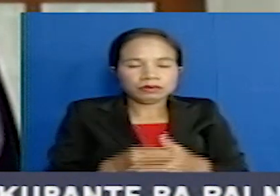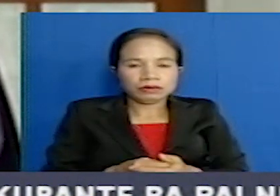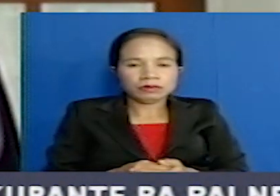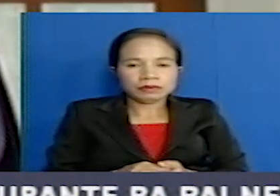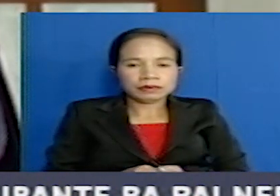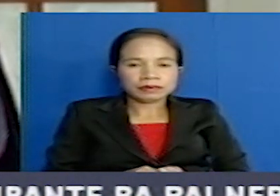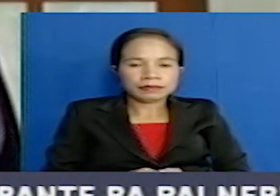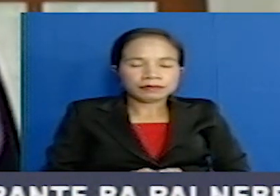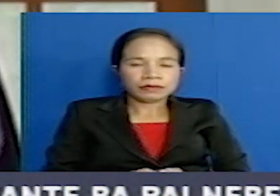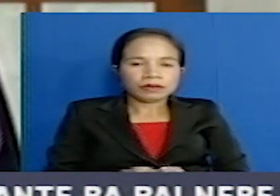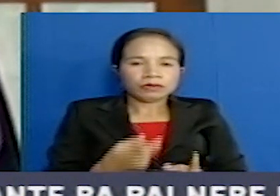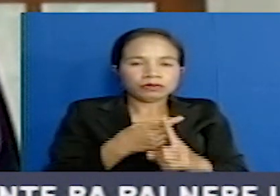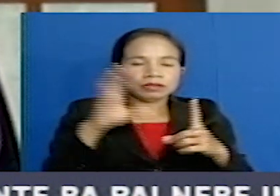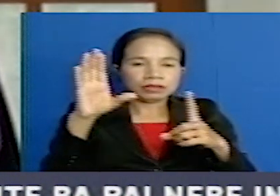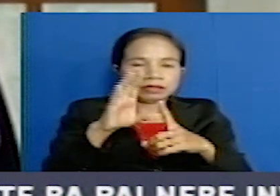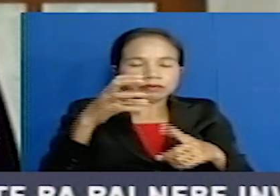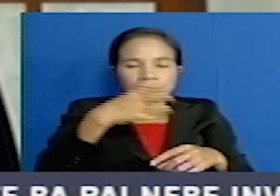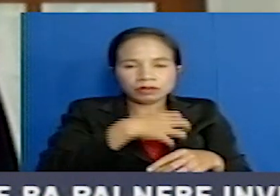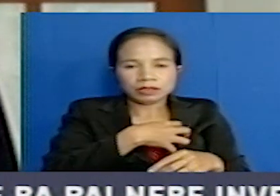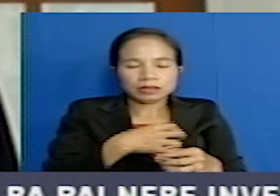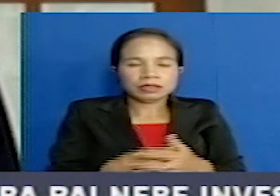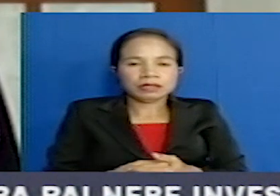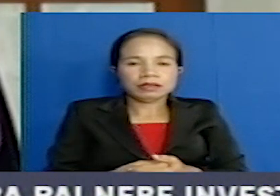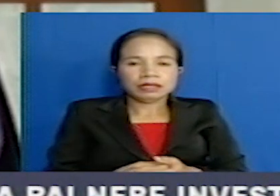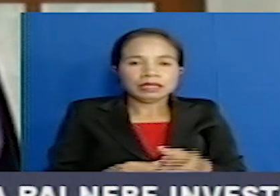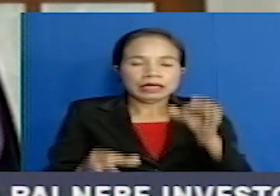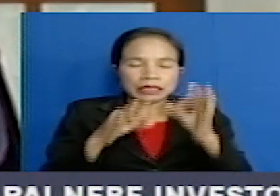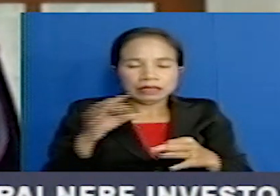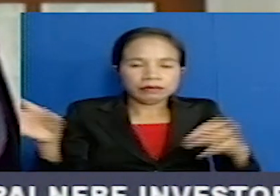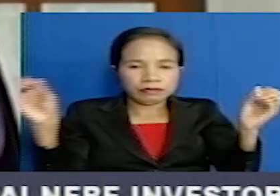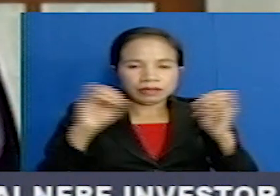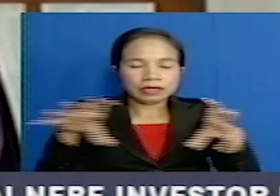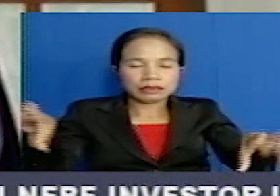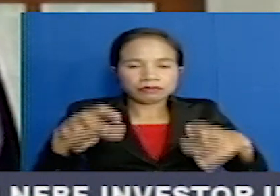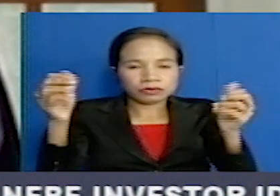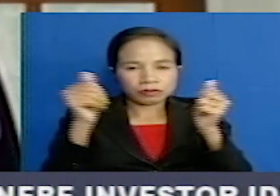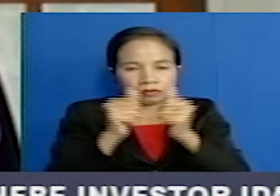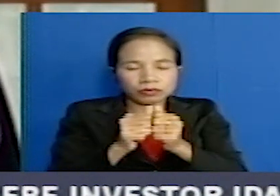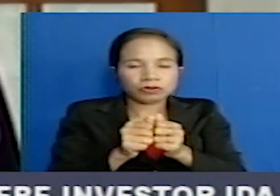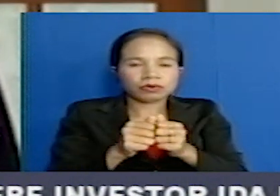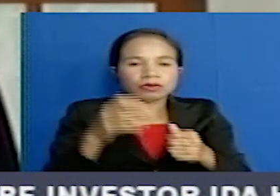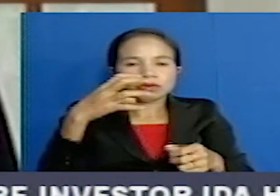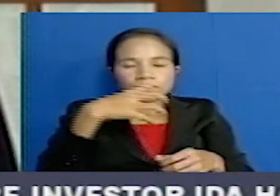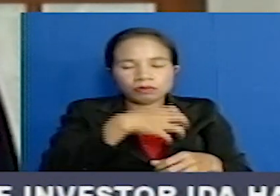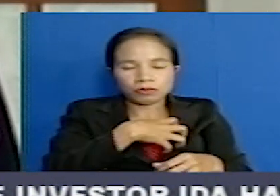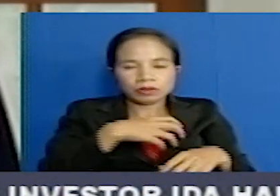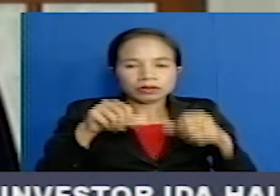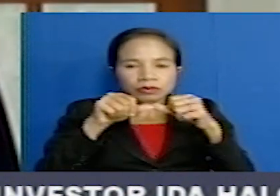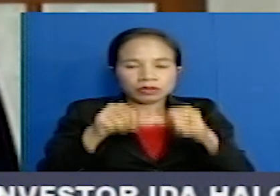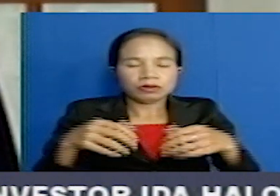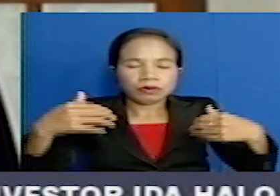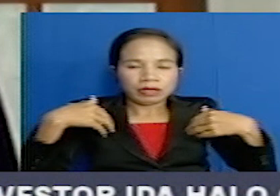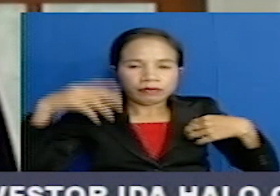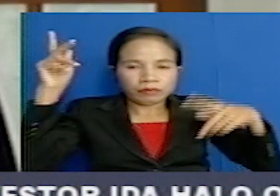usa o comando esquadra Menina, mas se era lá ia cooperar, a polícia continua e o